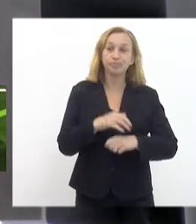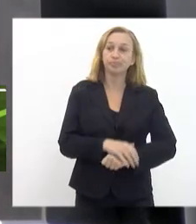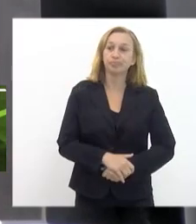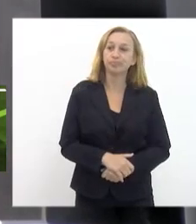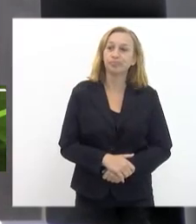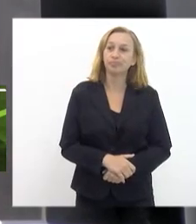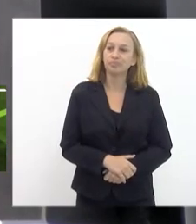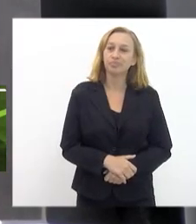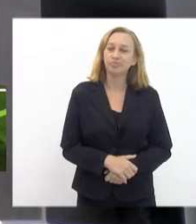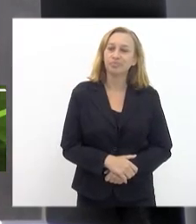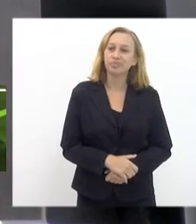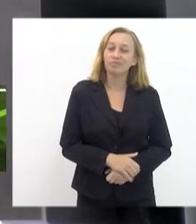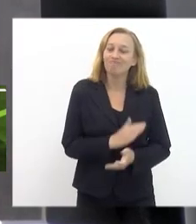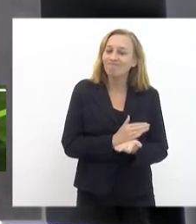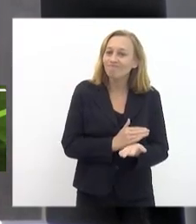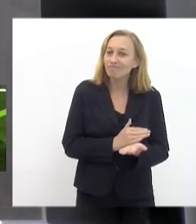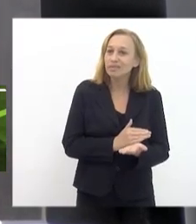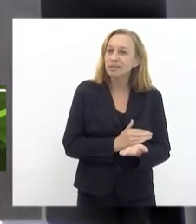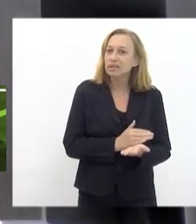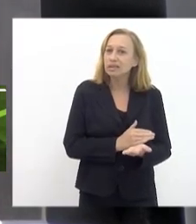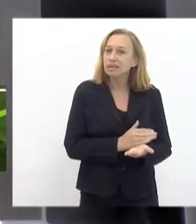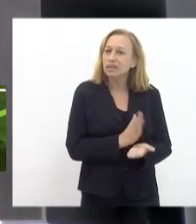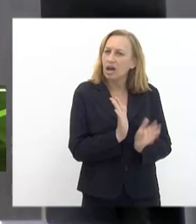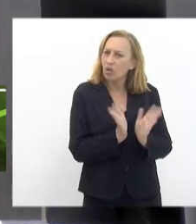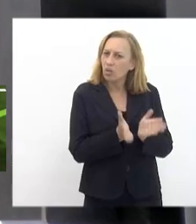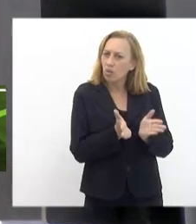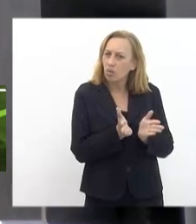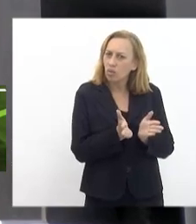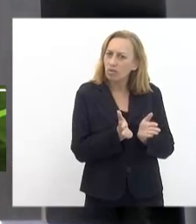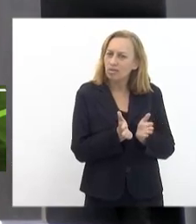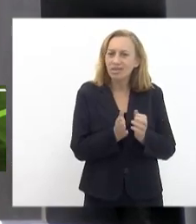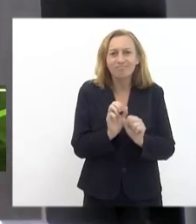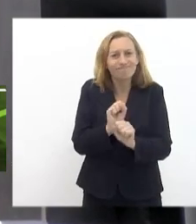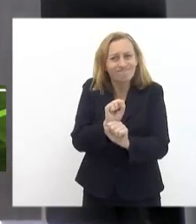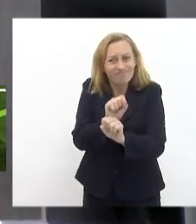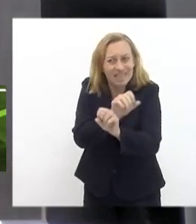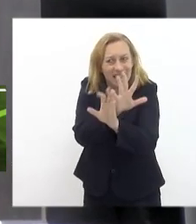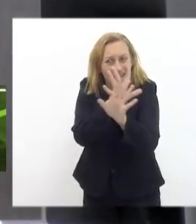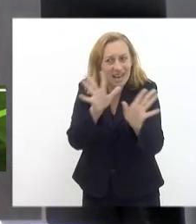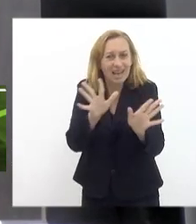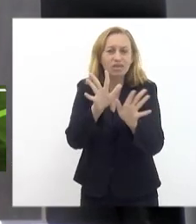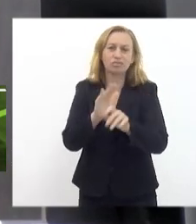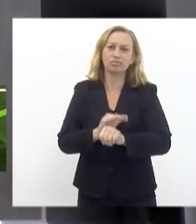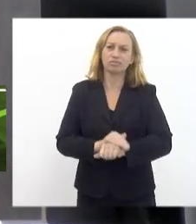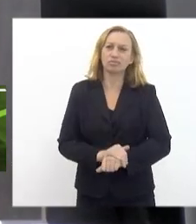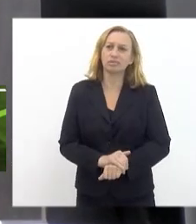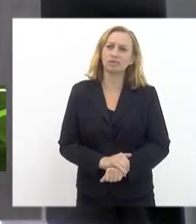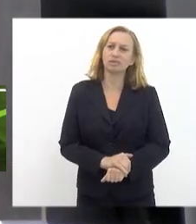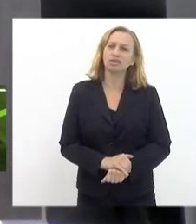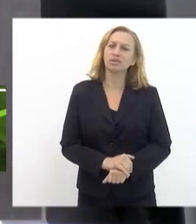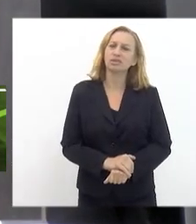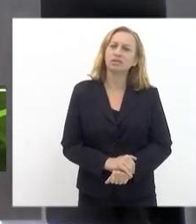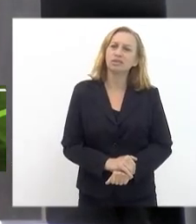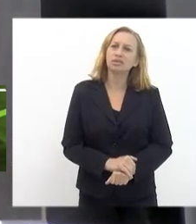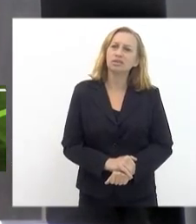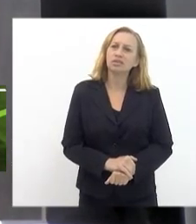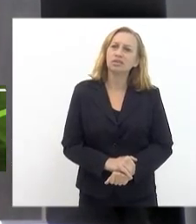e inicialmente eu quero deixar muito claro que